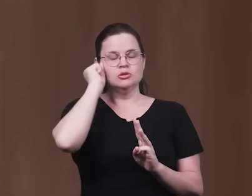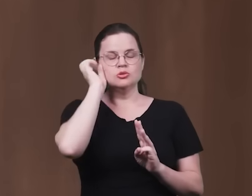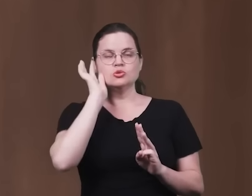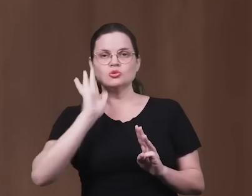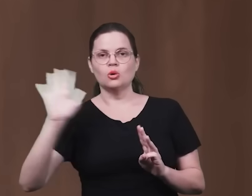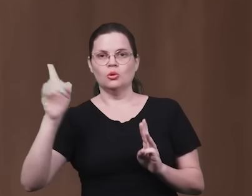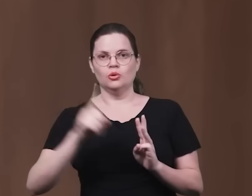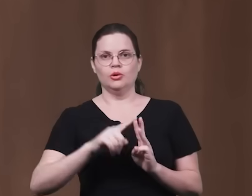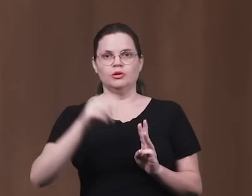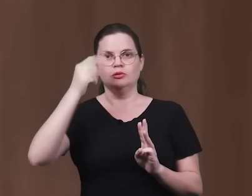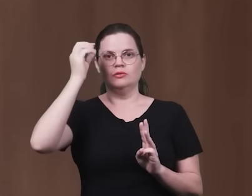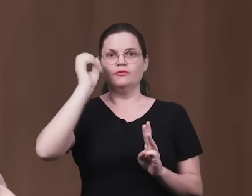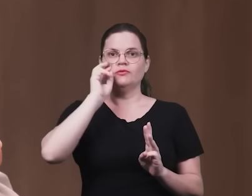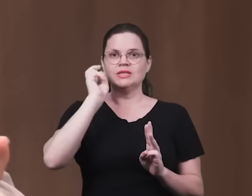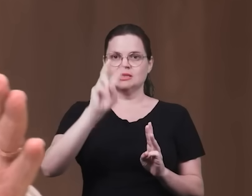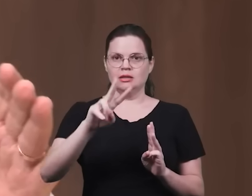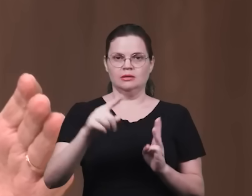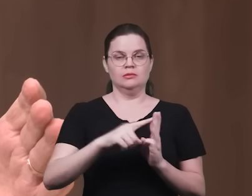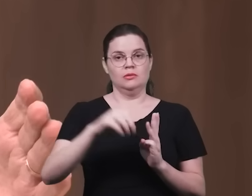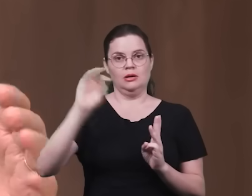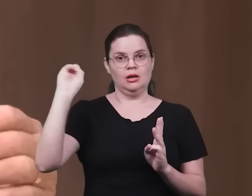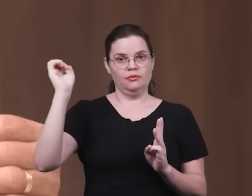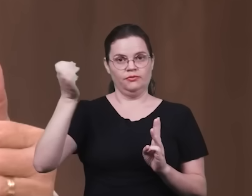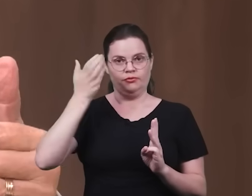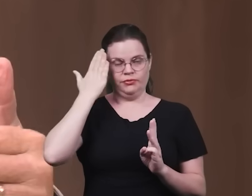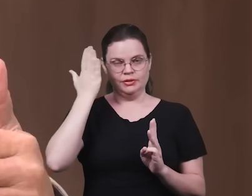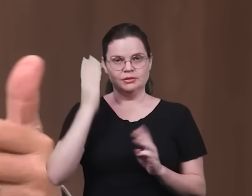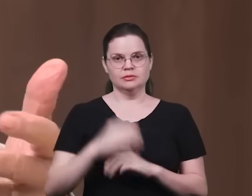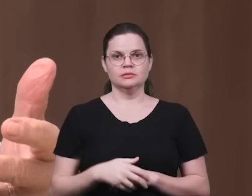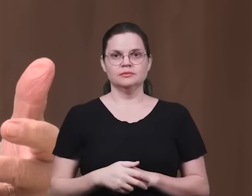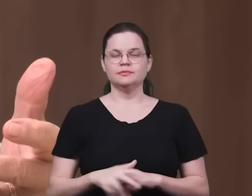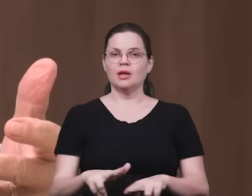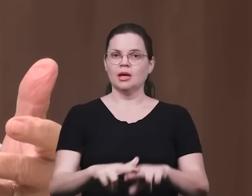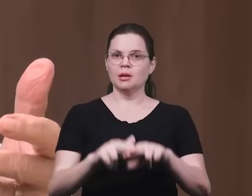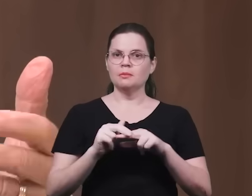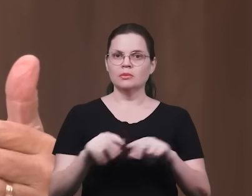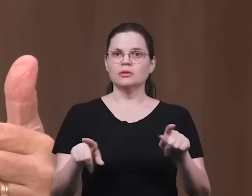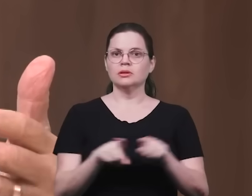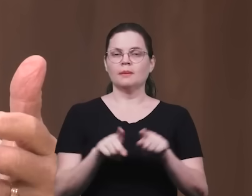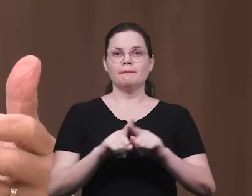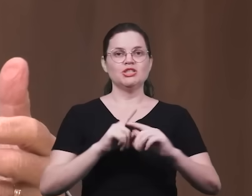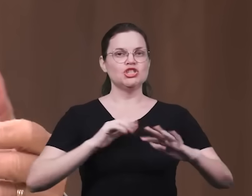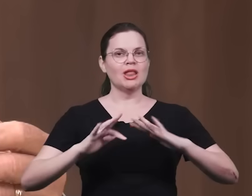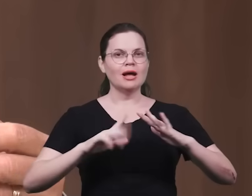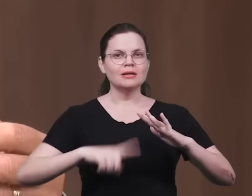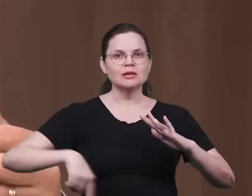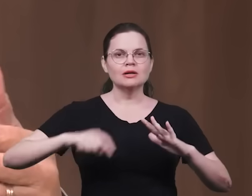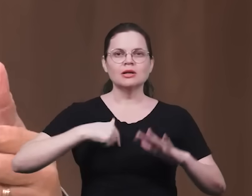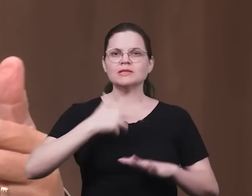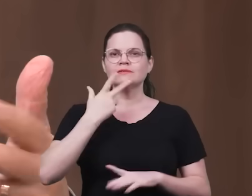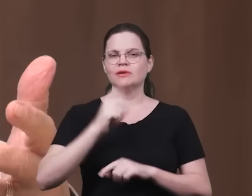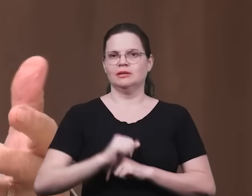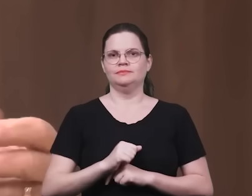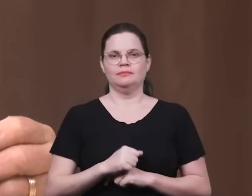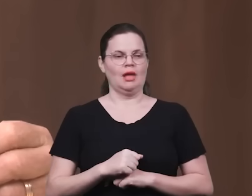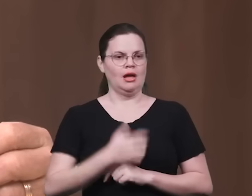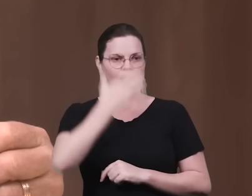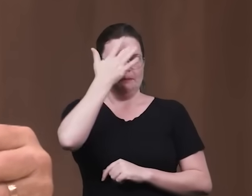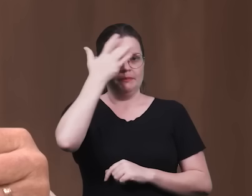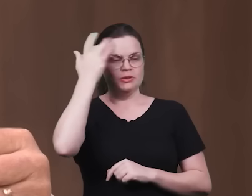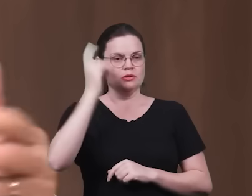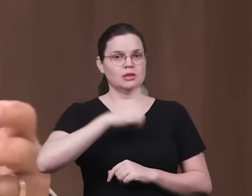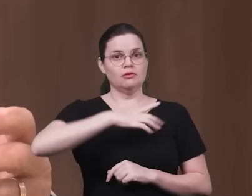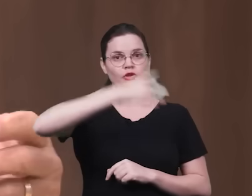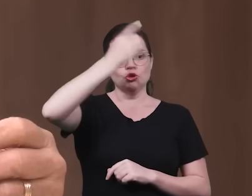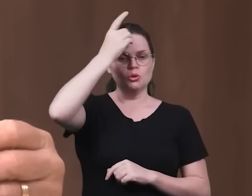por visões, por revelações. Então, por uma questão didática, nós nunca podemos dizer assim, fulano tem dom de visão,